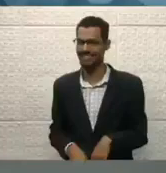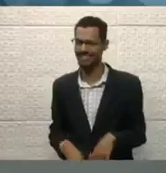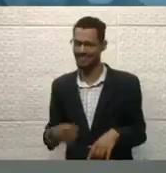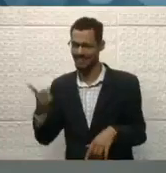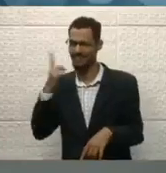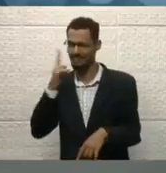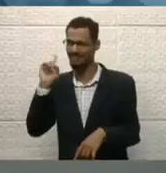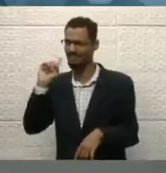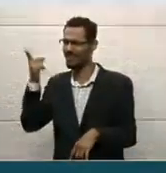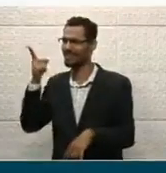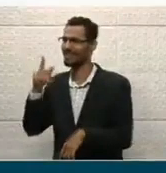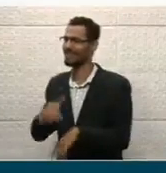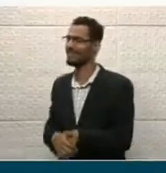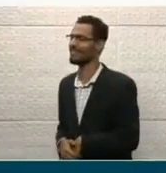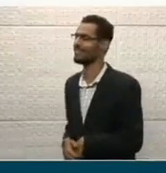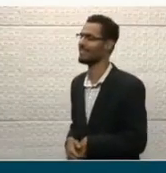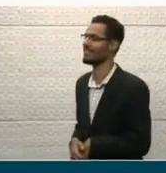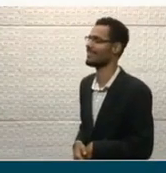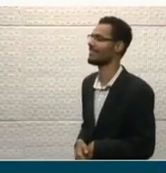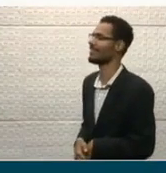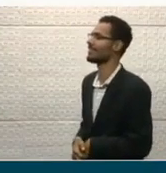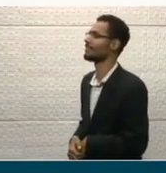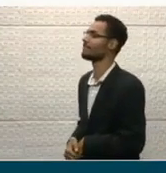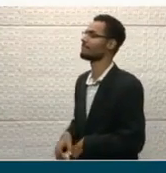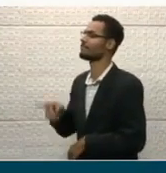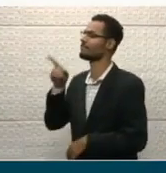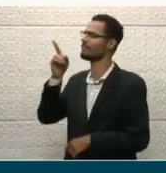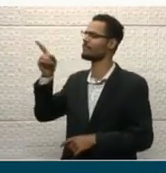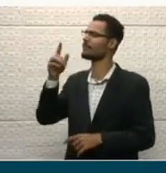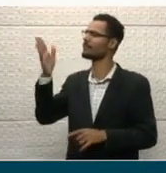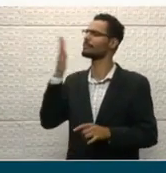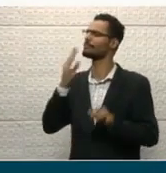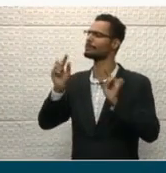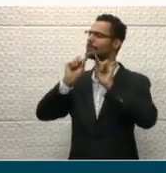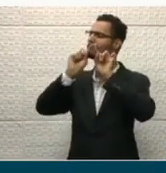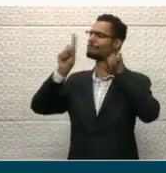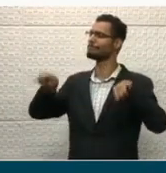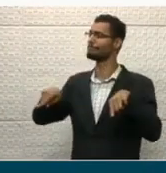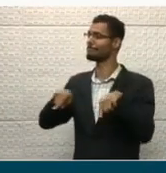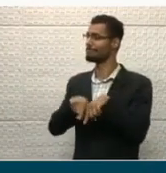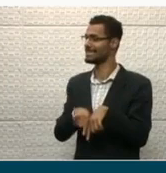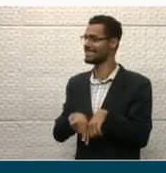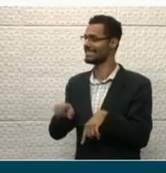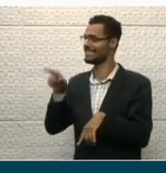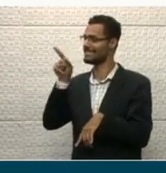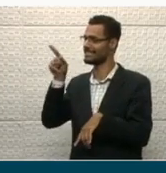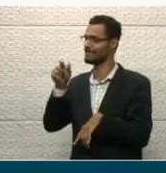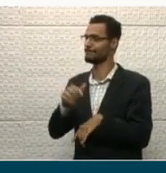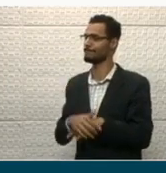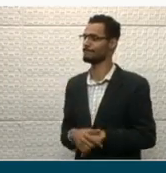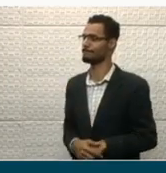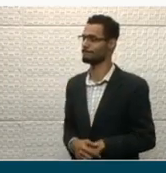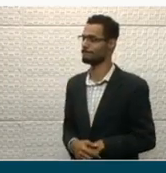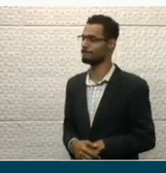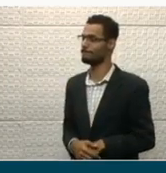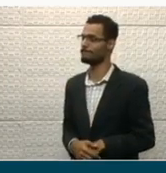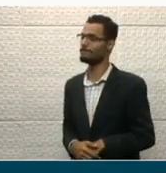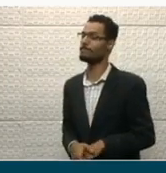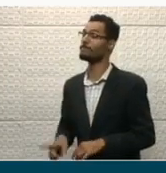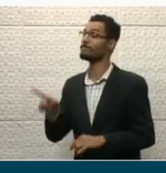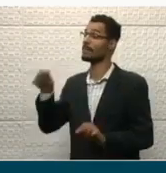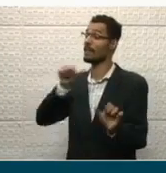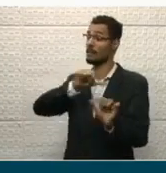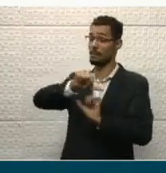vamos acompanhar no quadro como nós podemos identificar essa matriz em um exemplo. Então, quando eu tenho